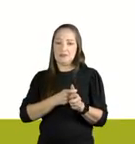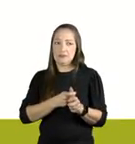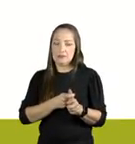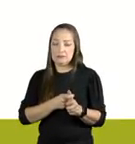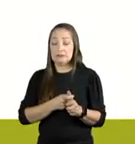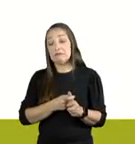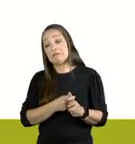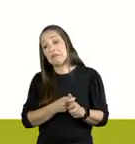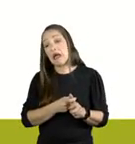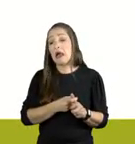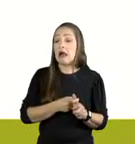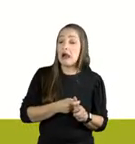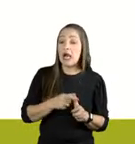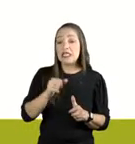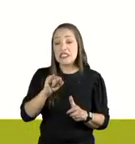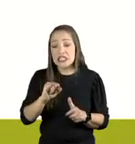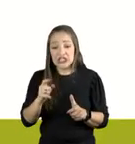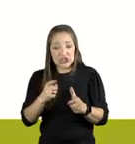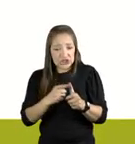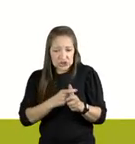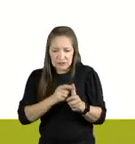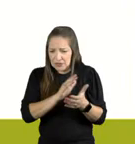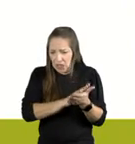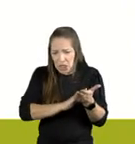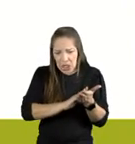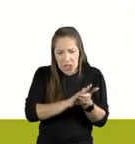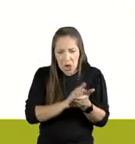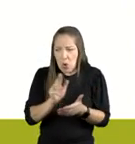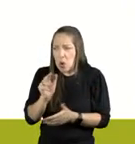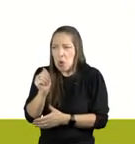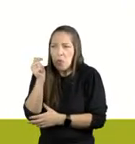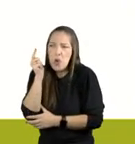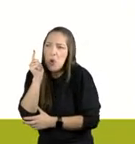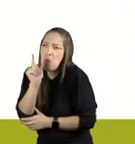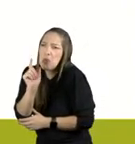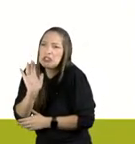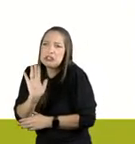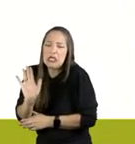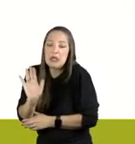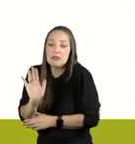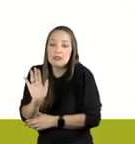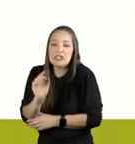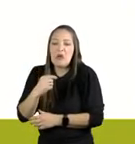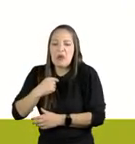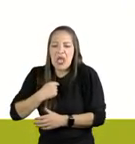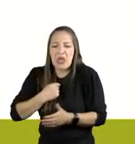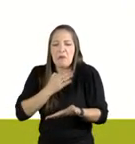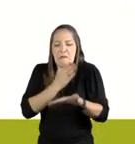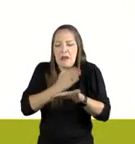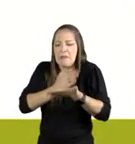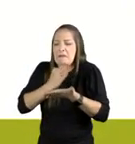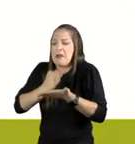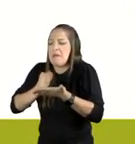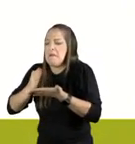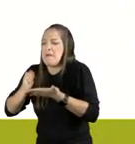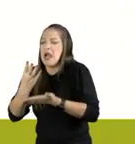se endividar, a gente nunca vai conquistar nada. Então, eu financio em 420 vezes. Ou seja,